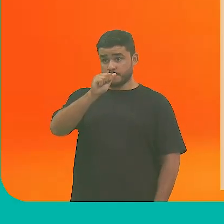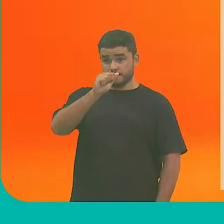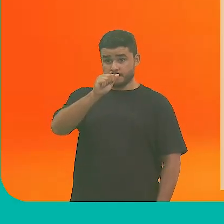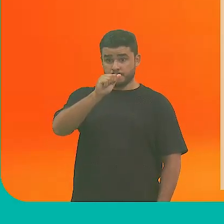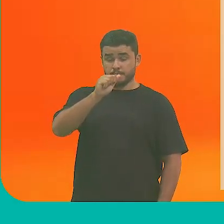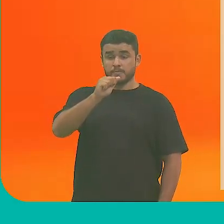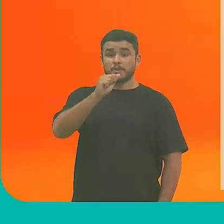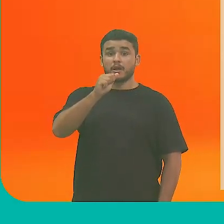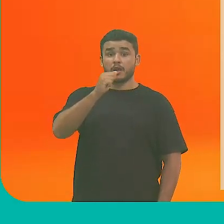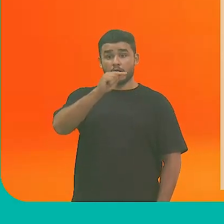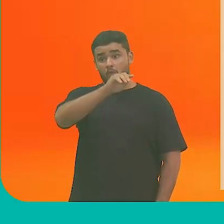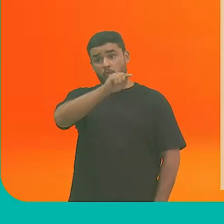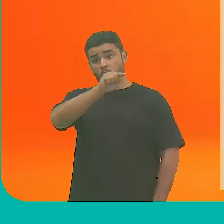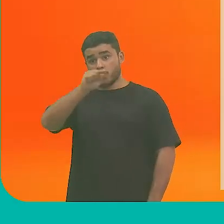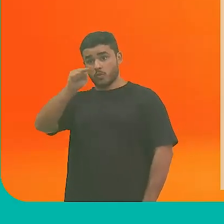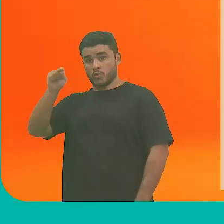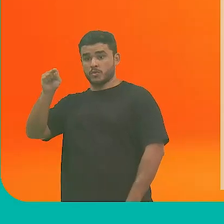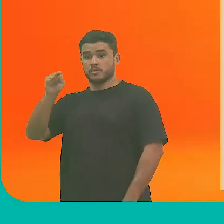quer.